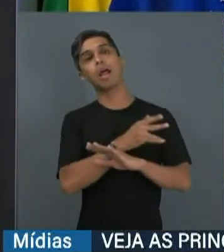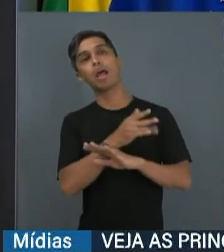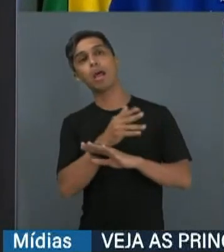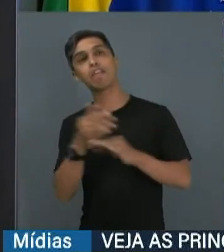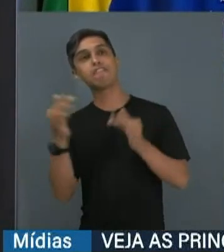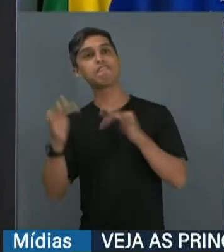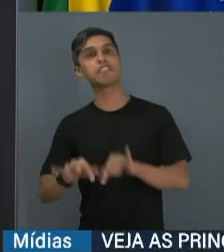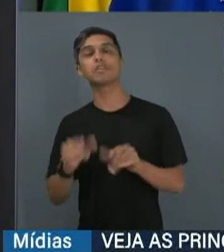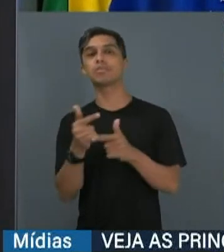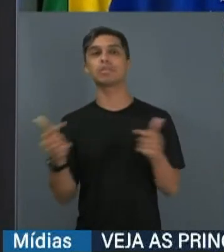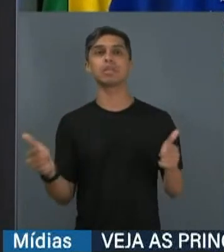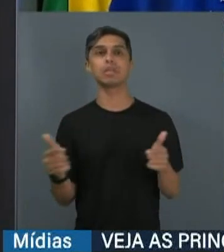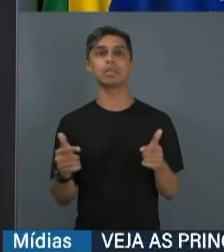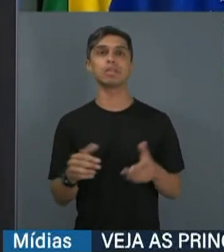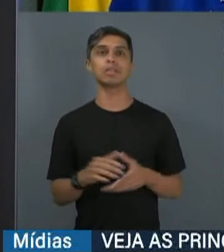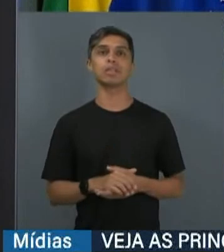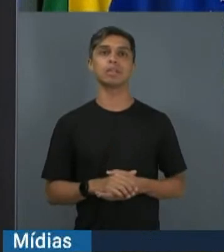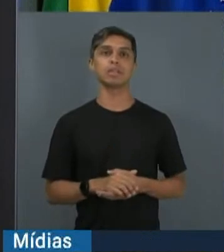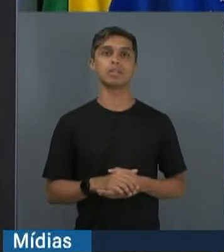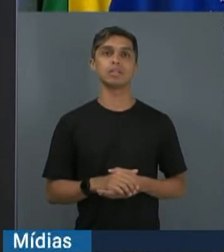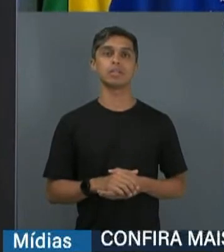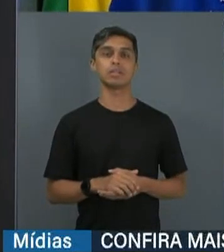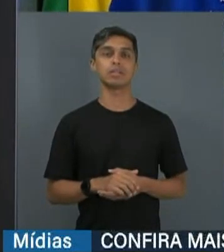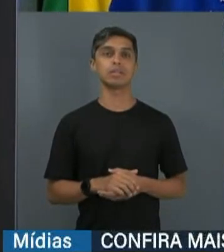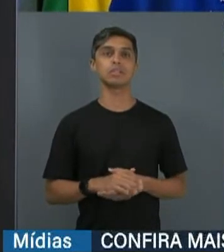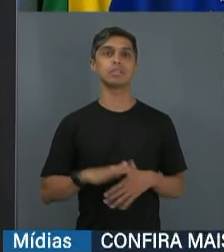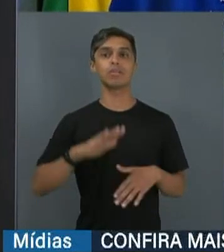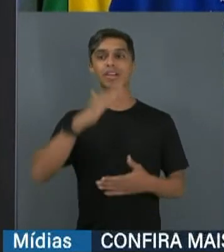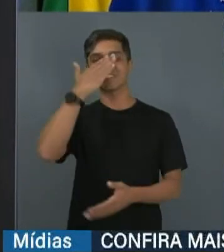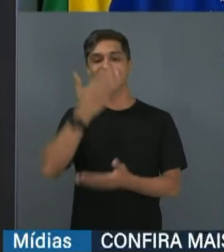rasgar a credibilidade